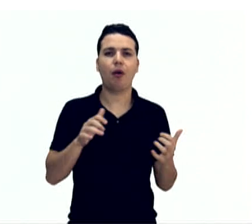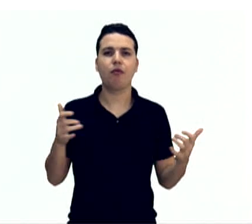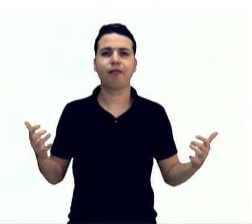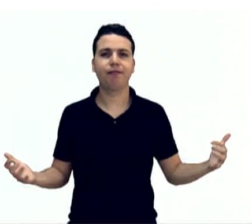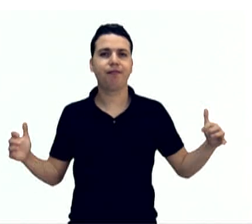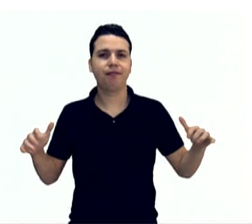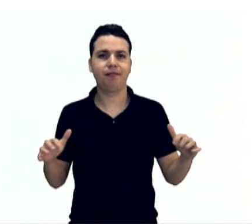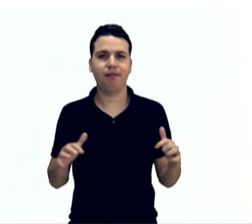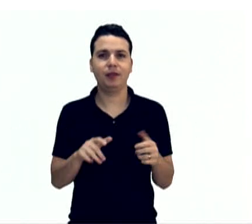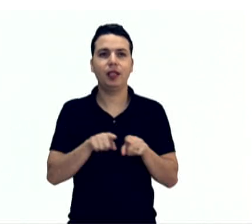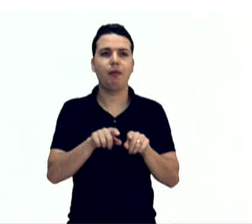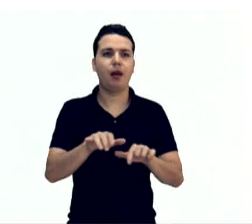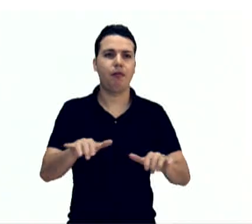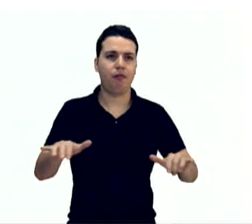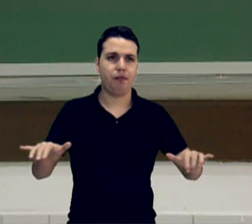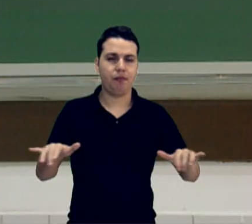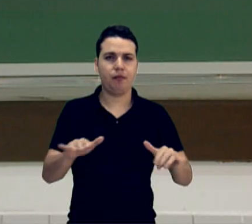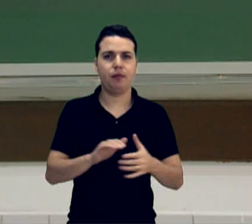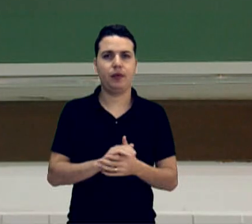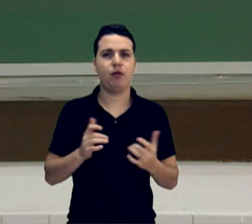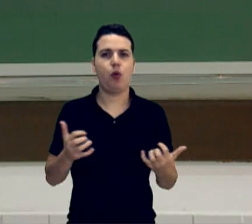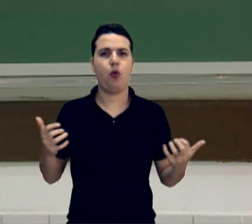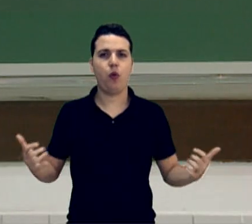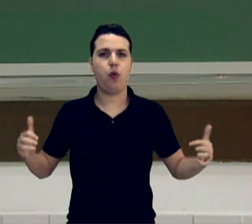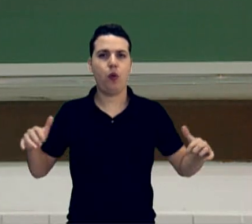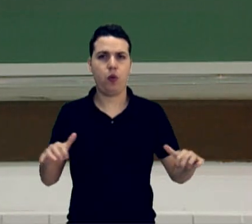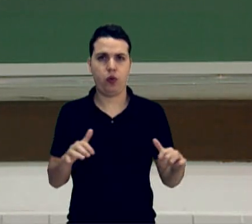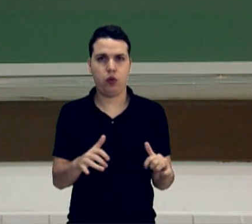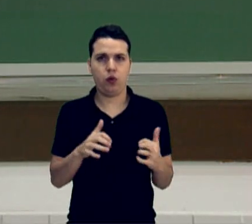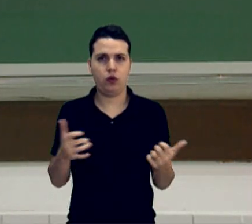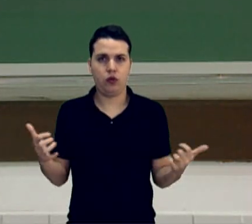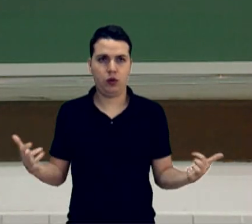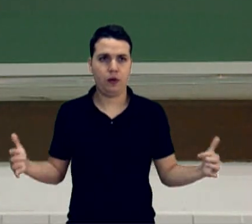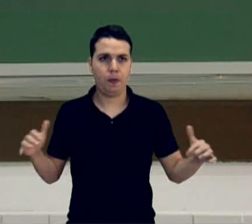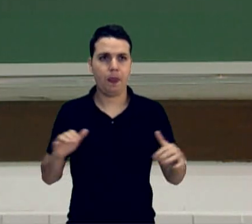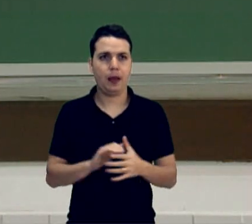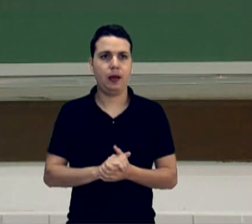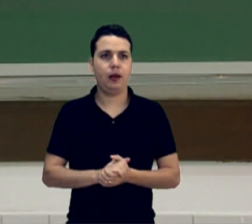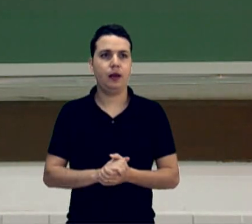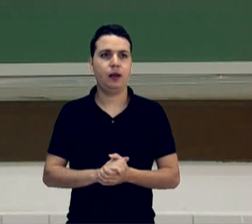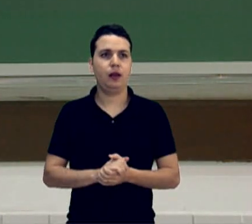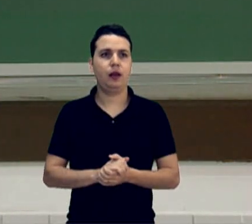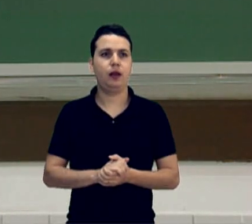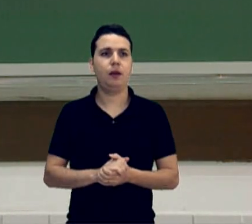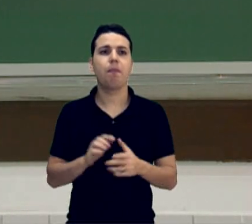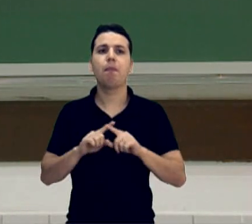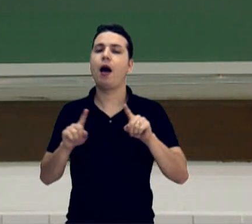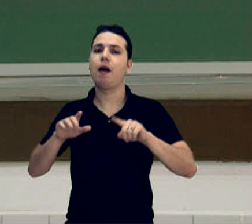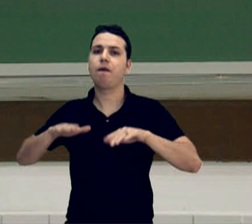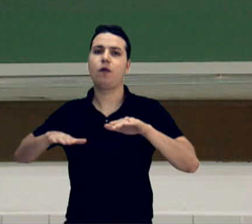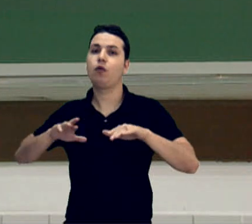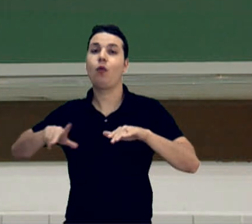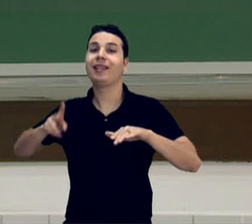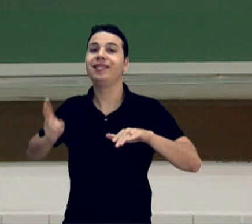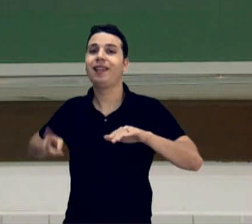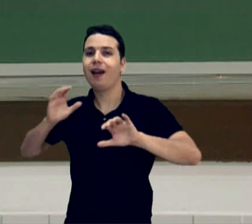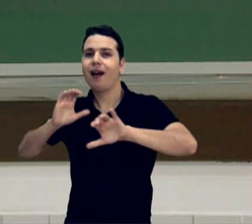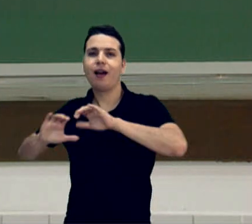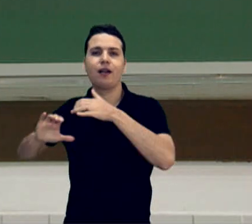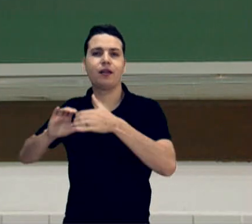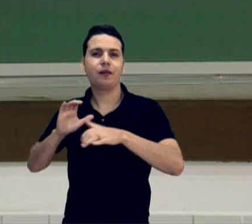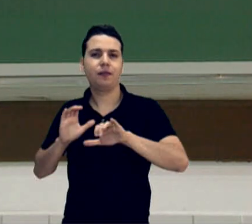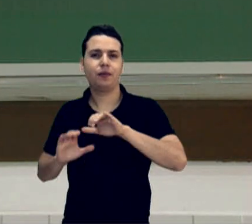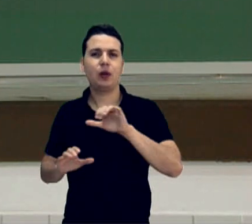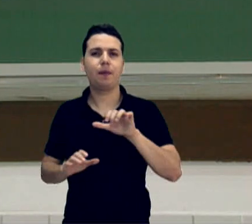muitas vezes um tema instrumental, então nem sempre é cantado. Mas o que a gente quer dizer com virtuosismo?